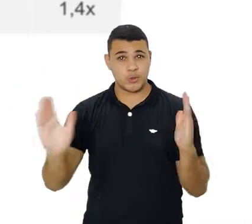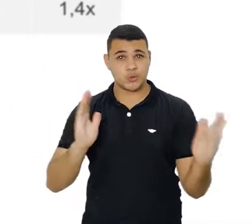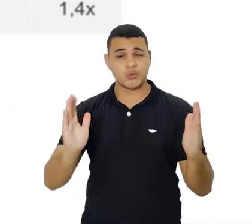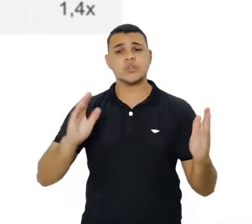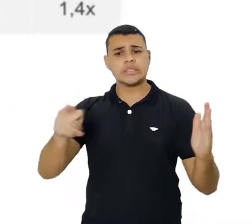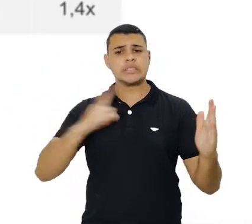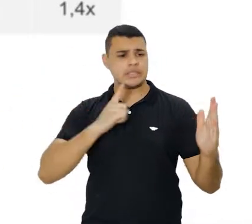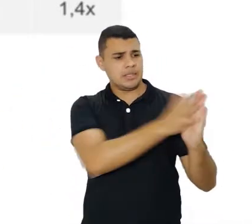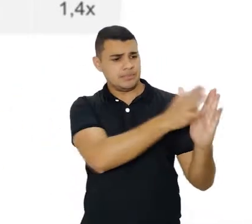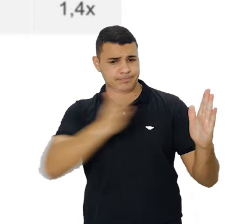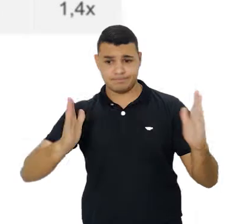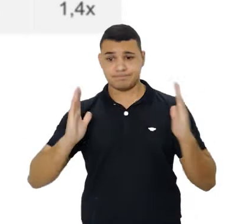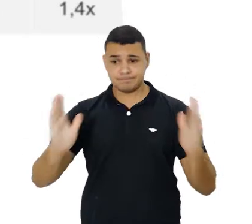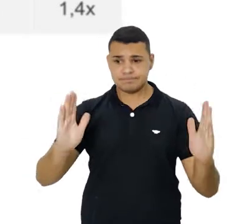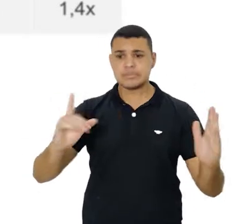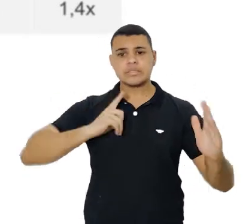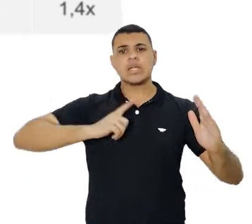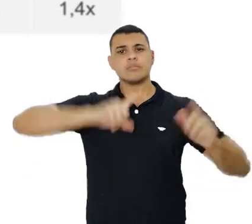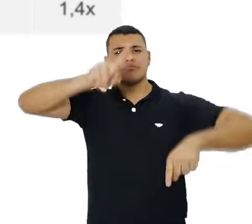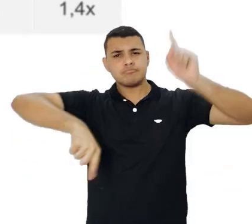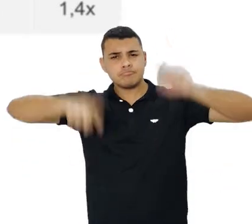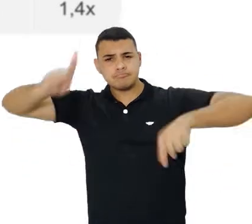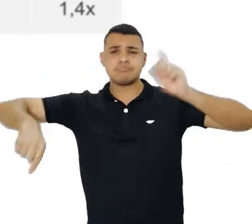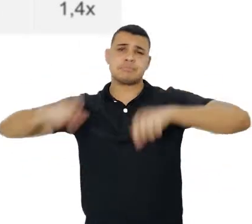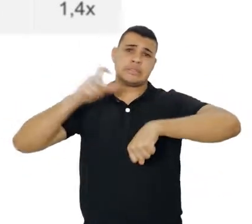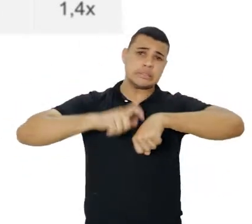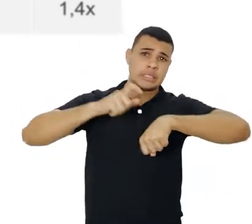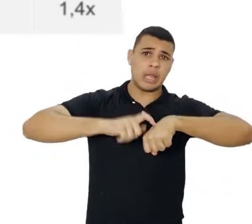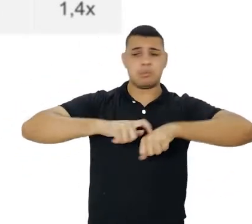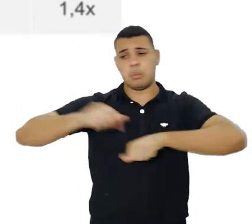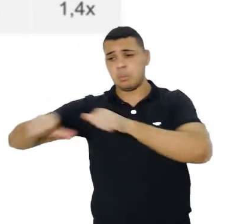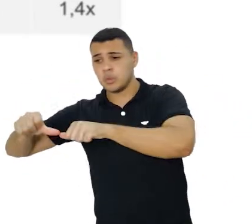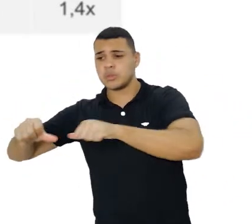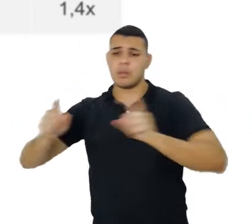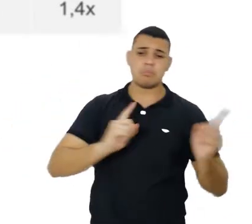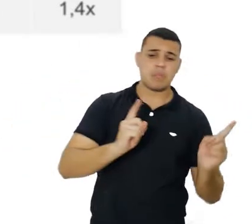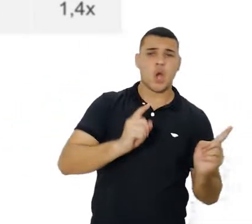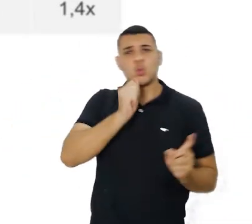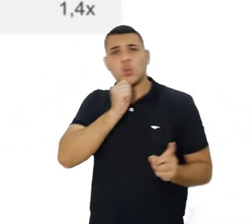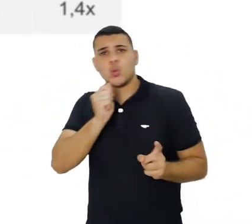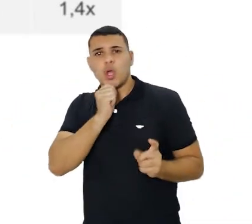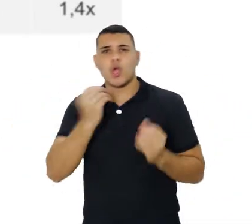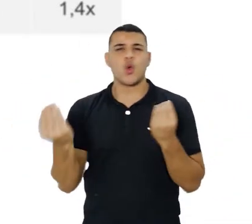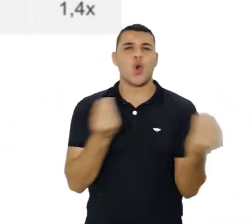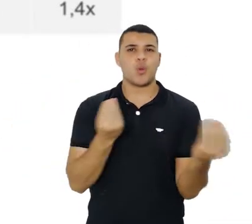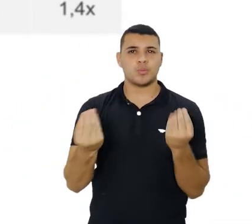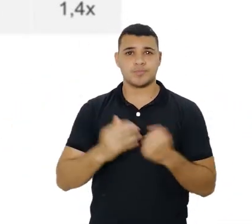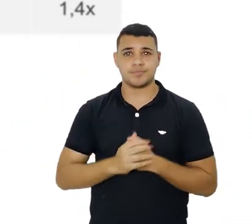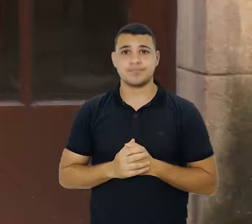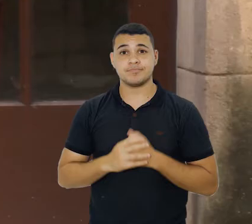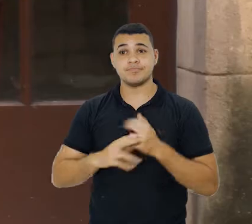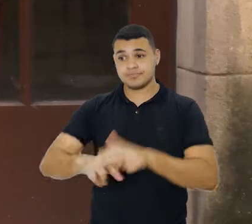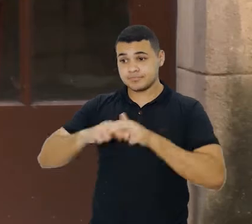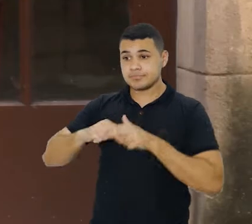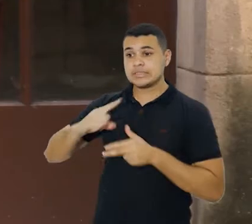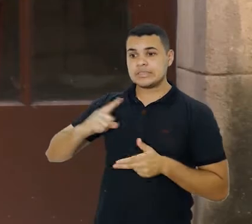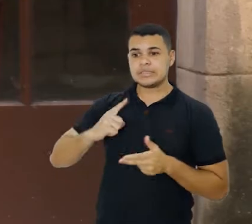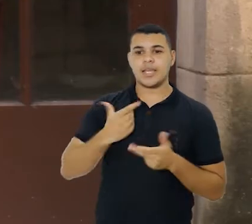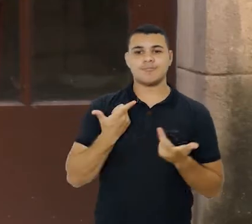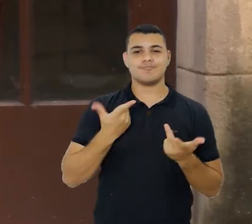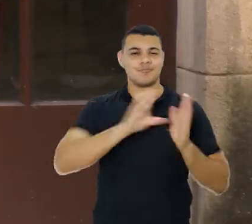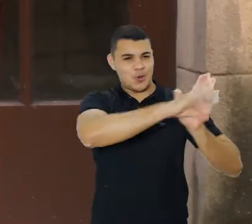período e entre esses diferentes intervalos de tempo. Tá? Bom, passamos